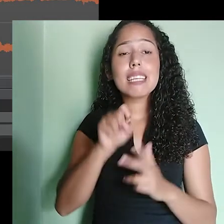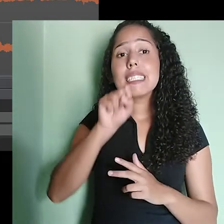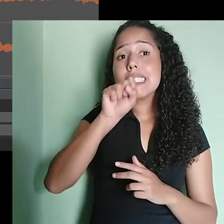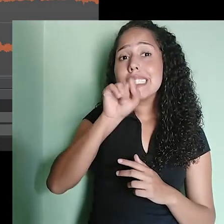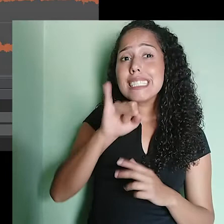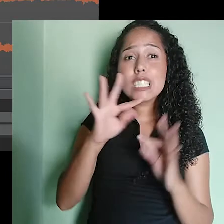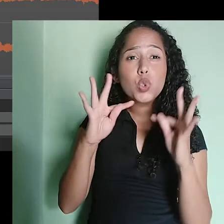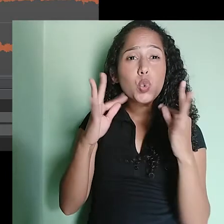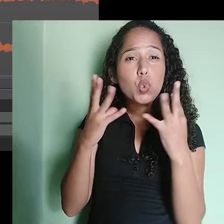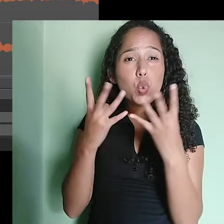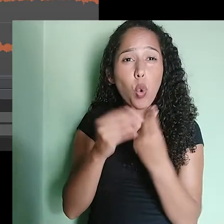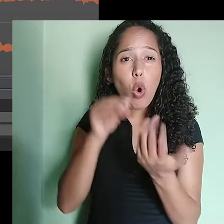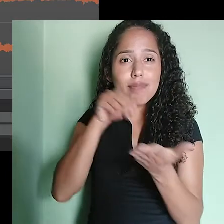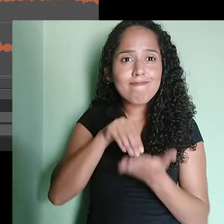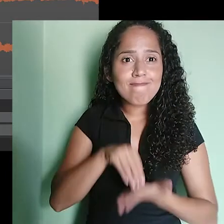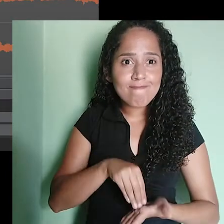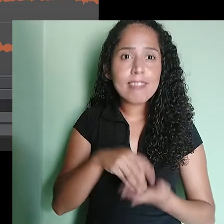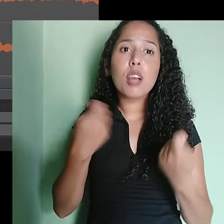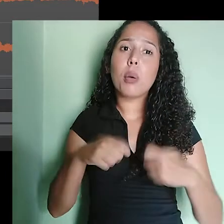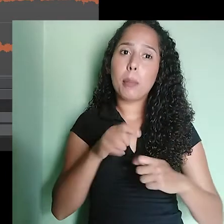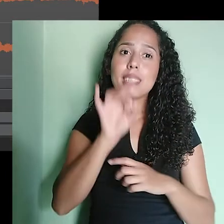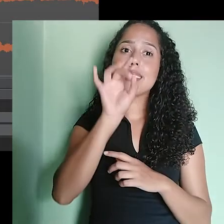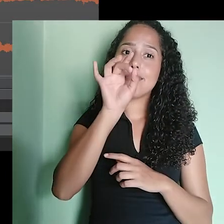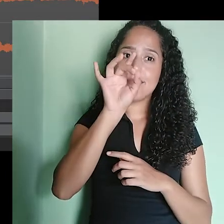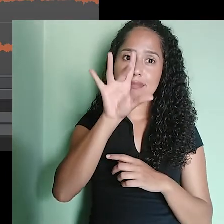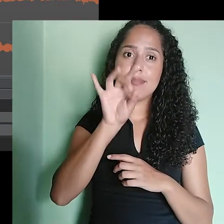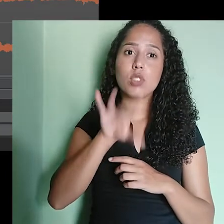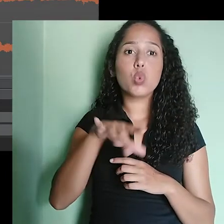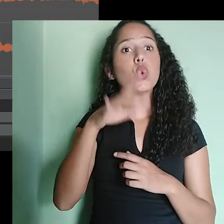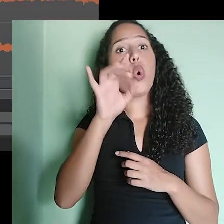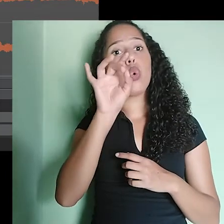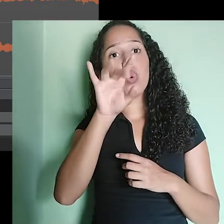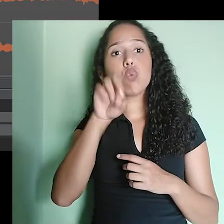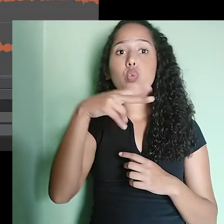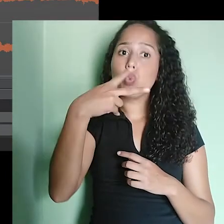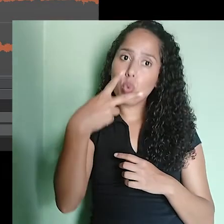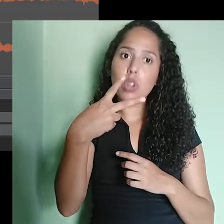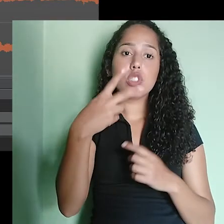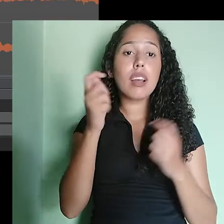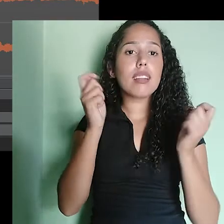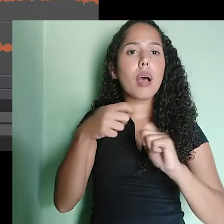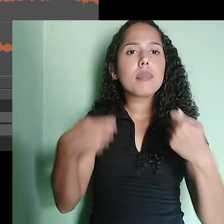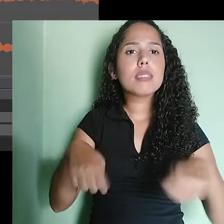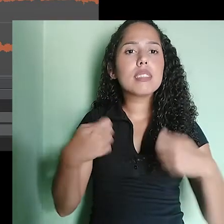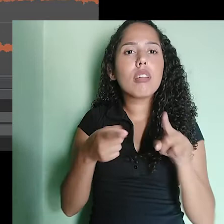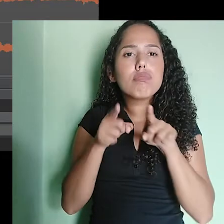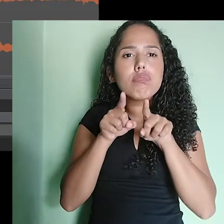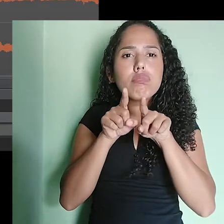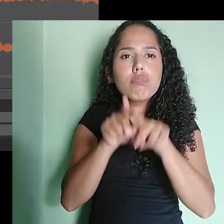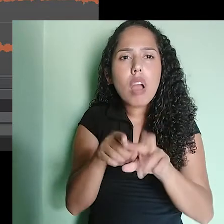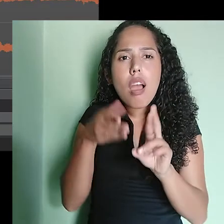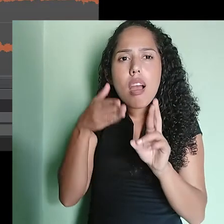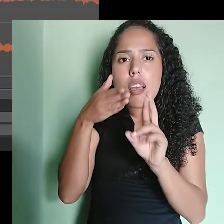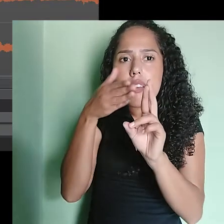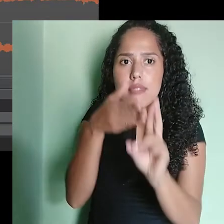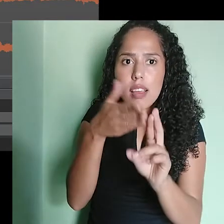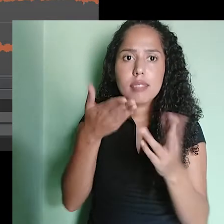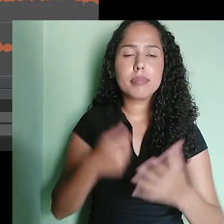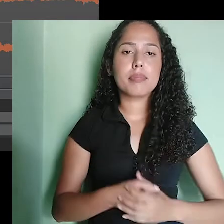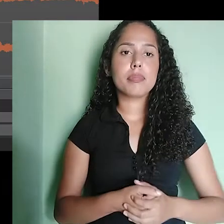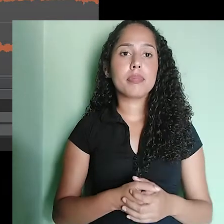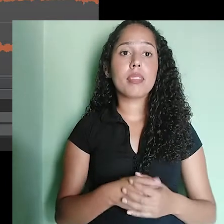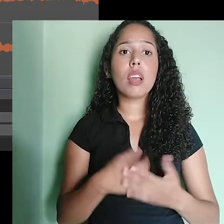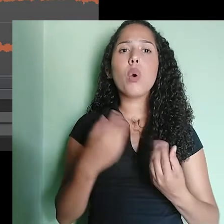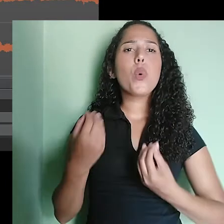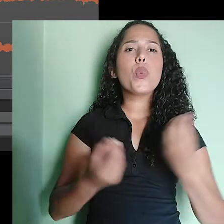tivesse todas desencontradas, você teria que mexer em pelo menos 2 para poder juntar com uma referência. Então,